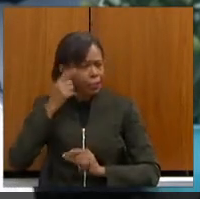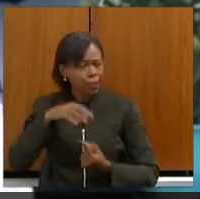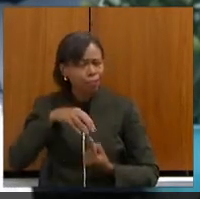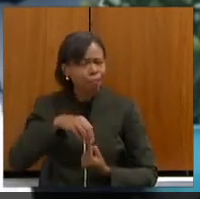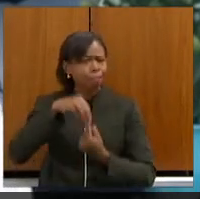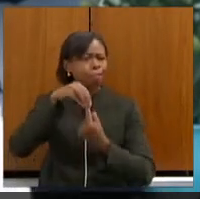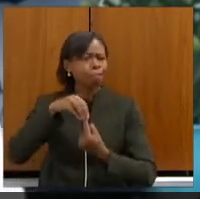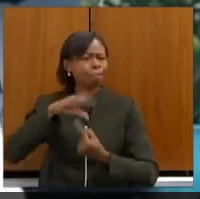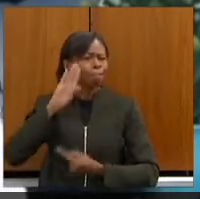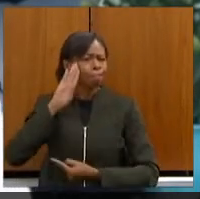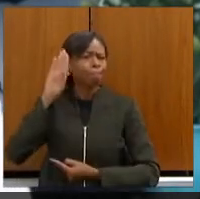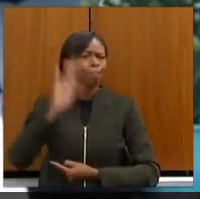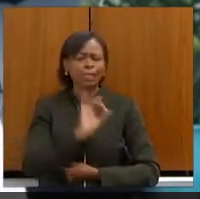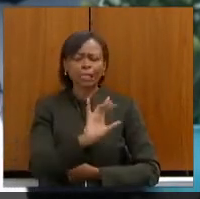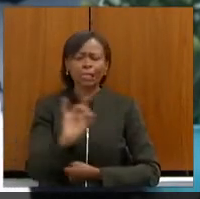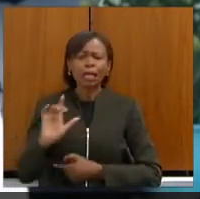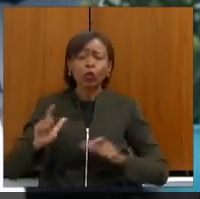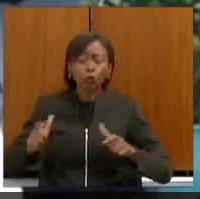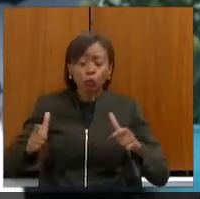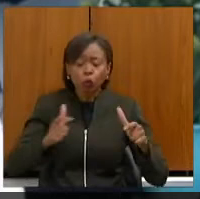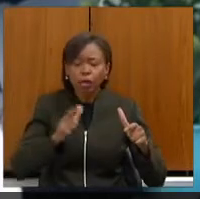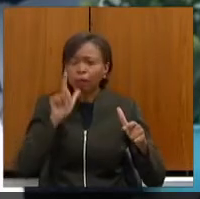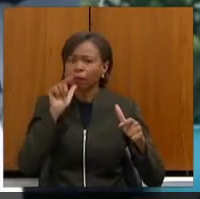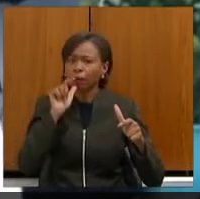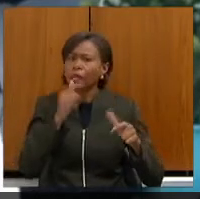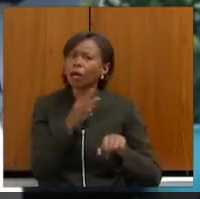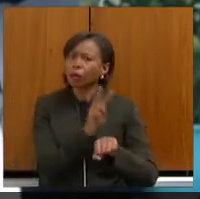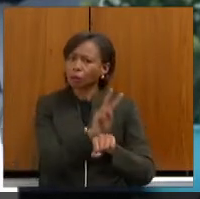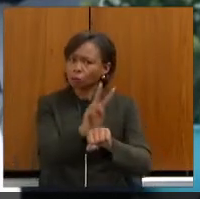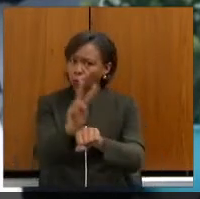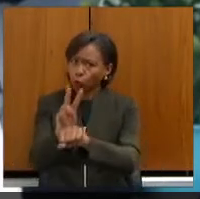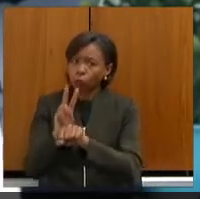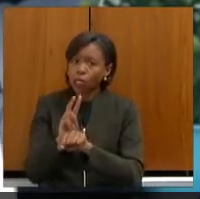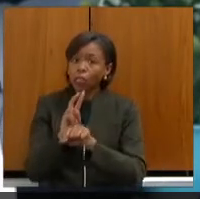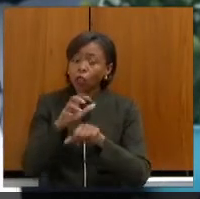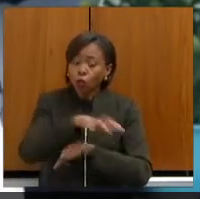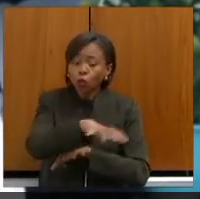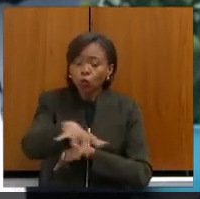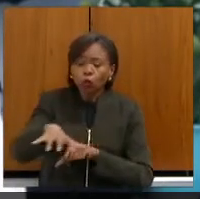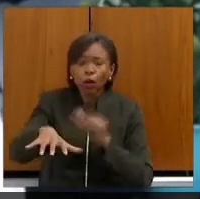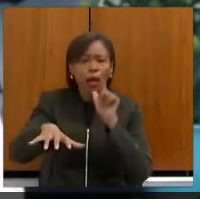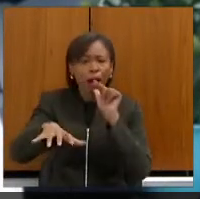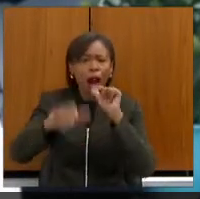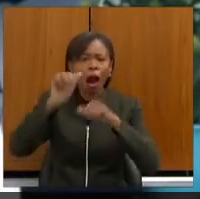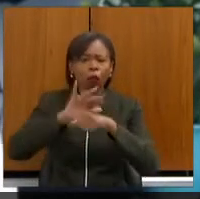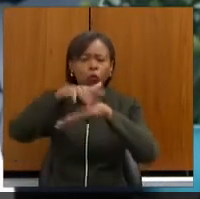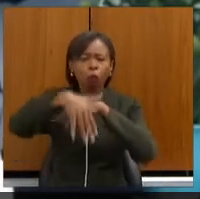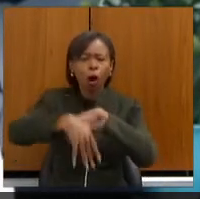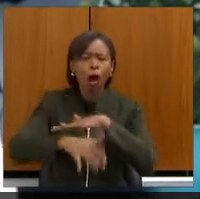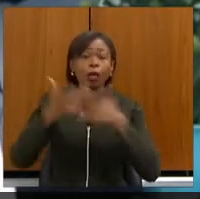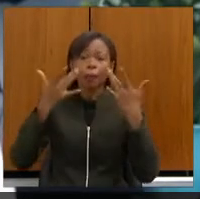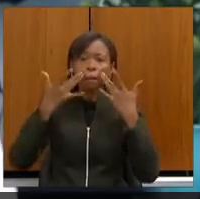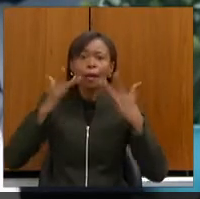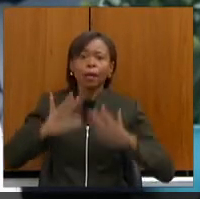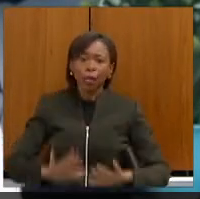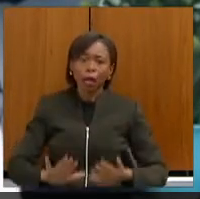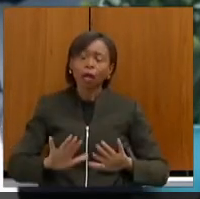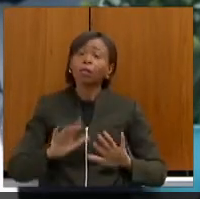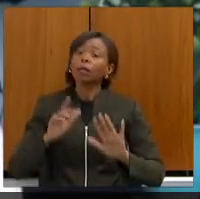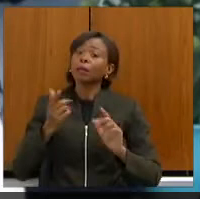estâncias hidrominerais proteger ao parque e suas fontes de águas termais e minerais discutindo uma legislação